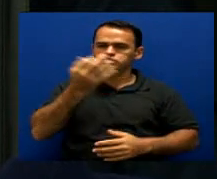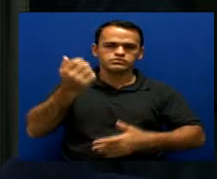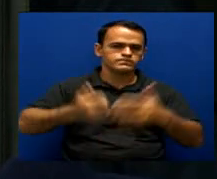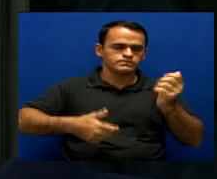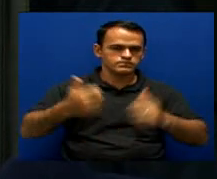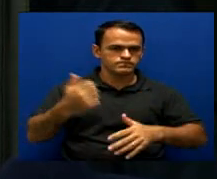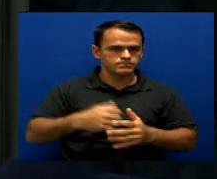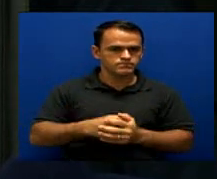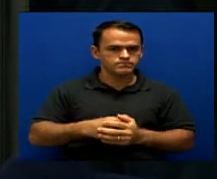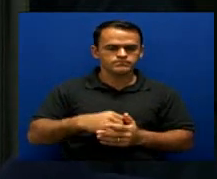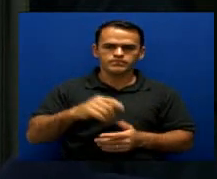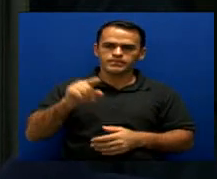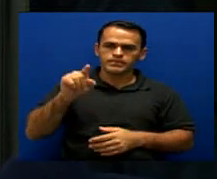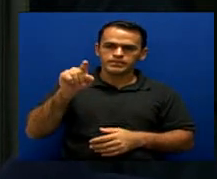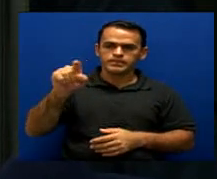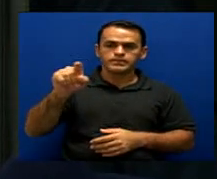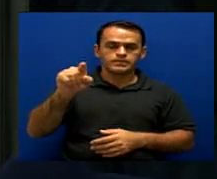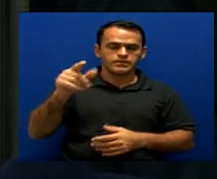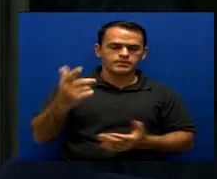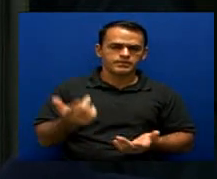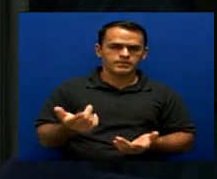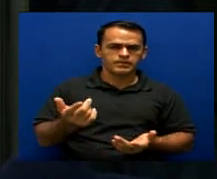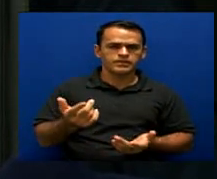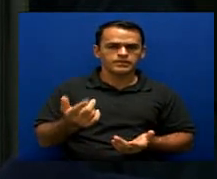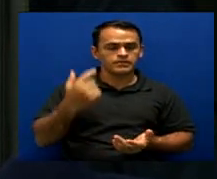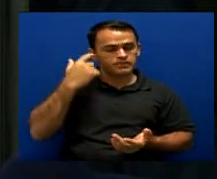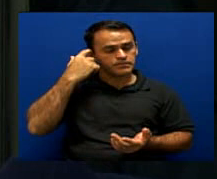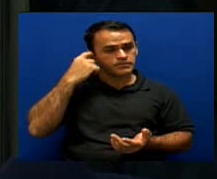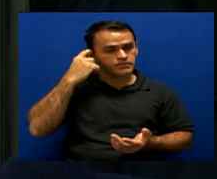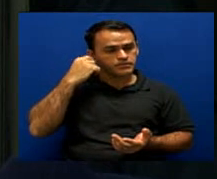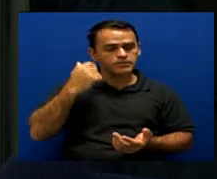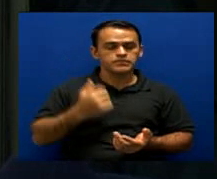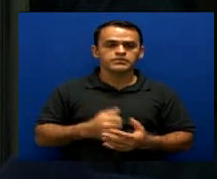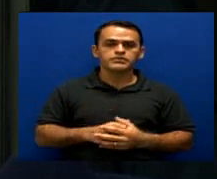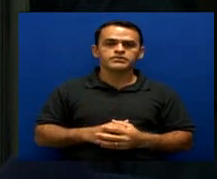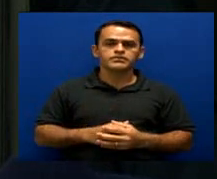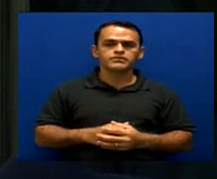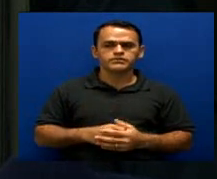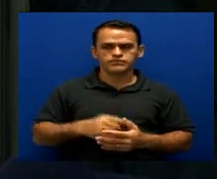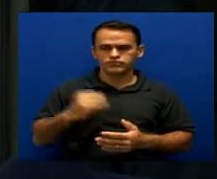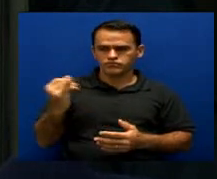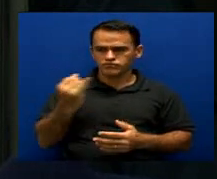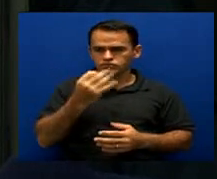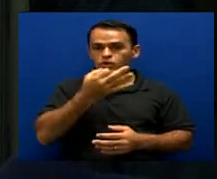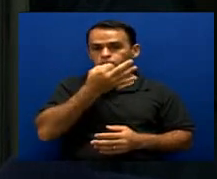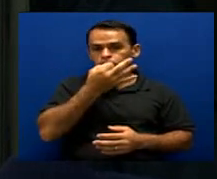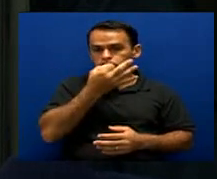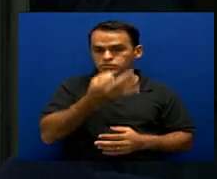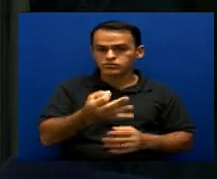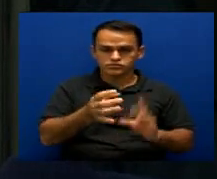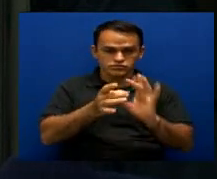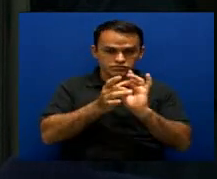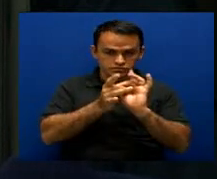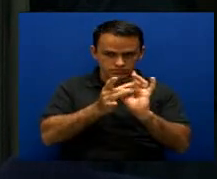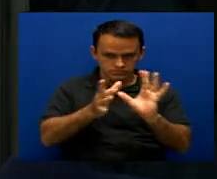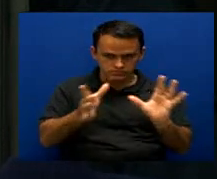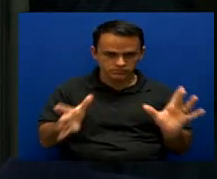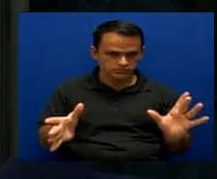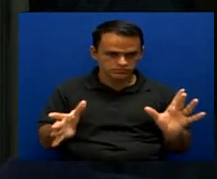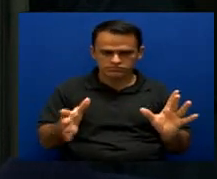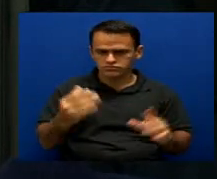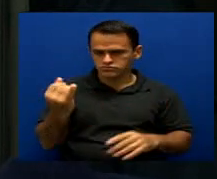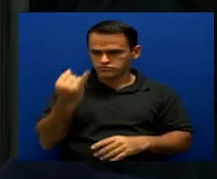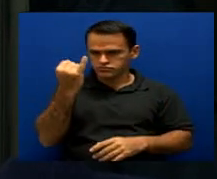acho que o movimento é cada cada vez buscará a democracia mesmo ea busca da melhora